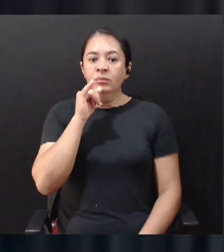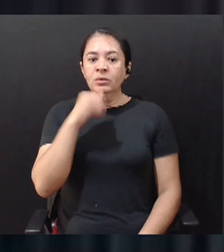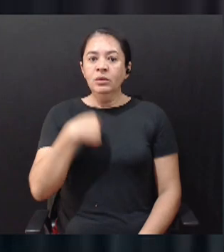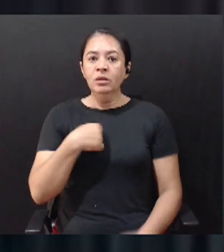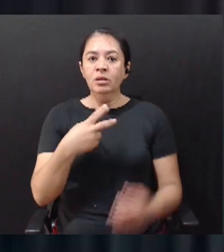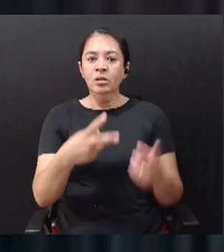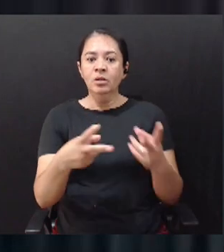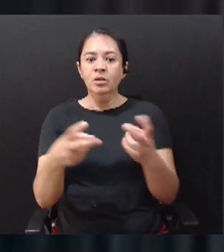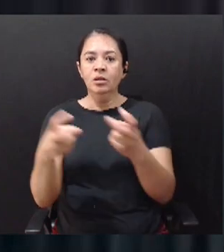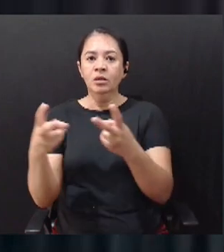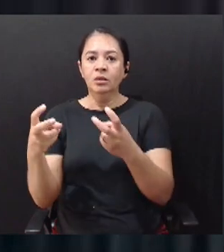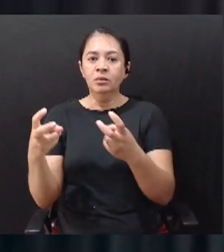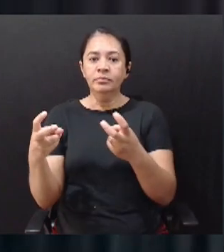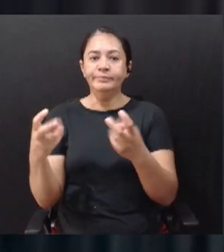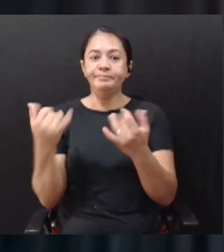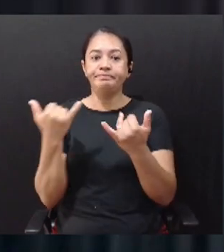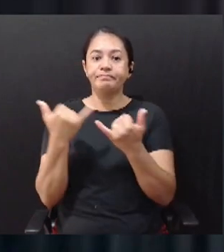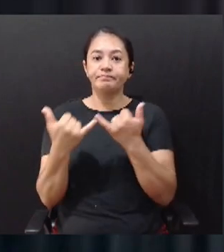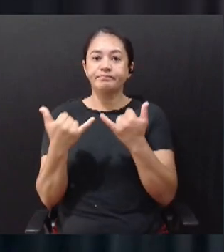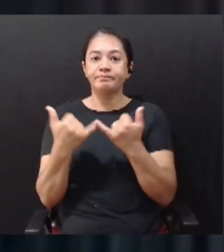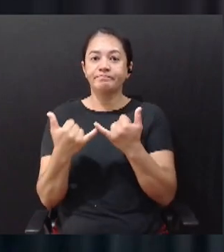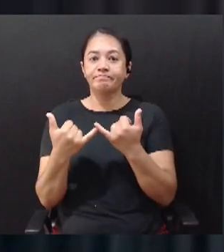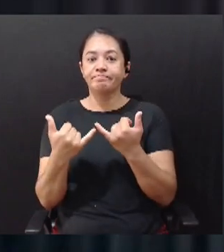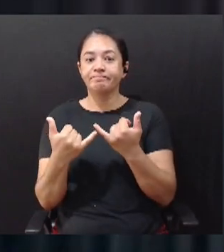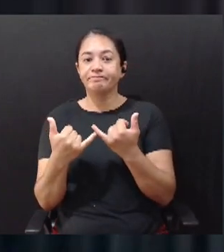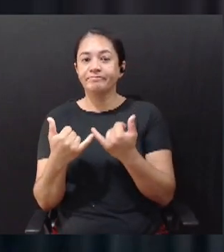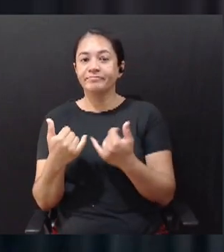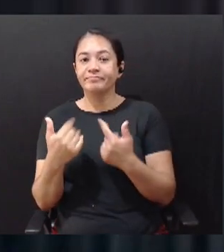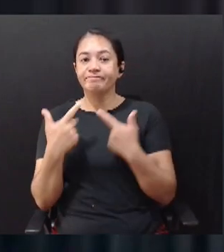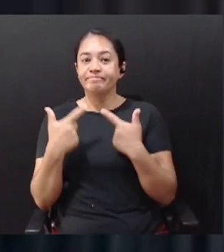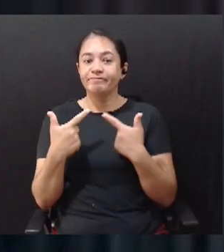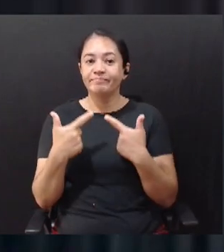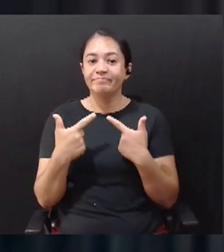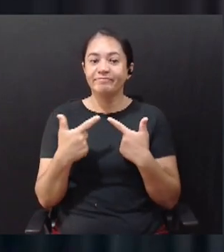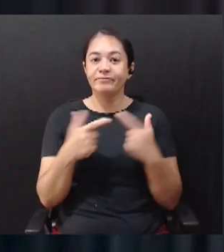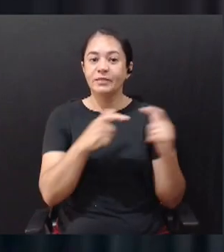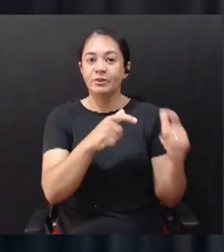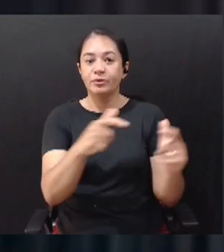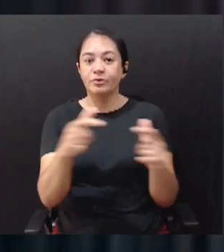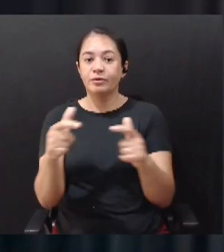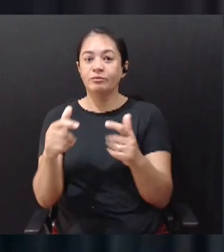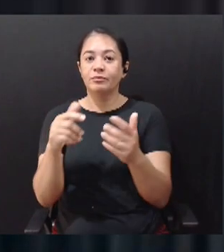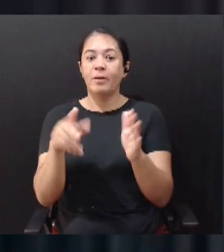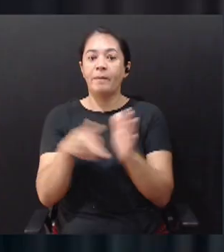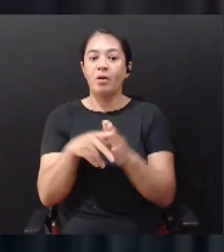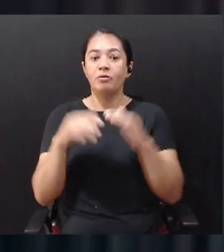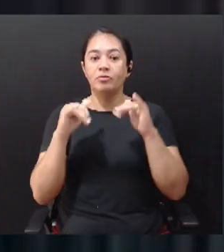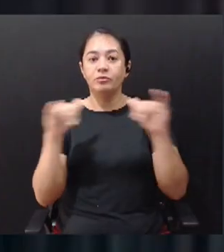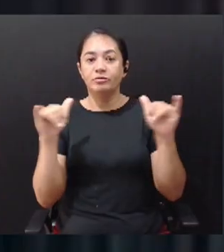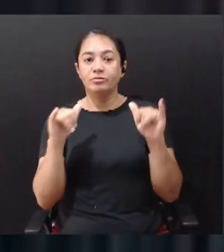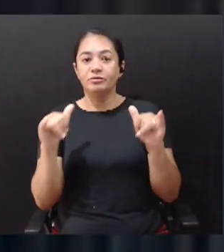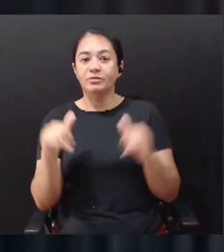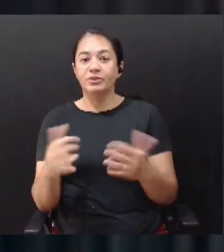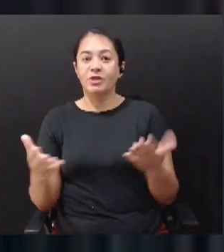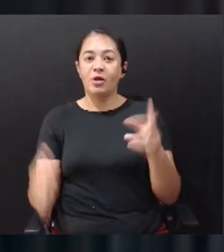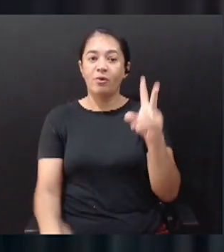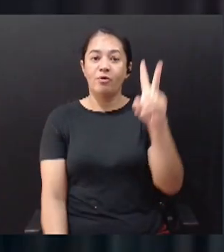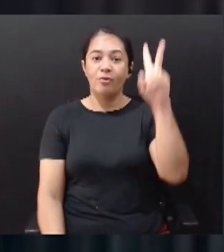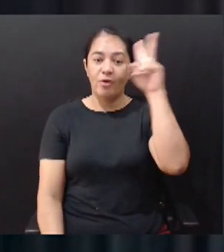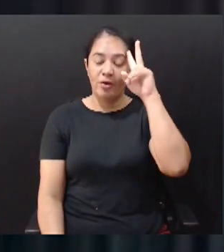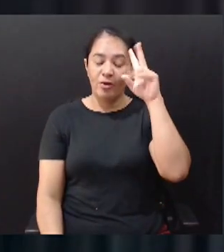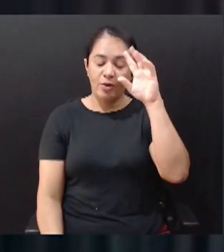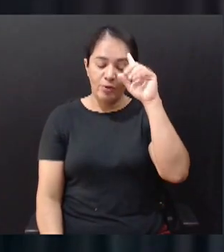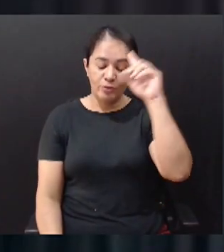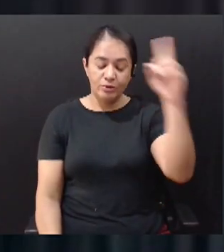como memes em lugares até publicitários, né, então: Sim, "Ah, segunda-feira é o dia pesado",